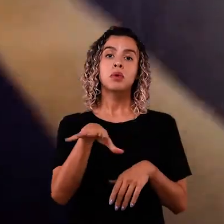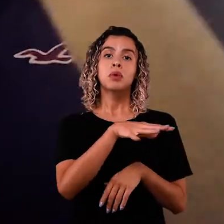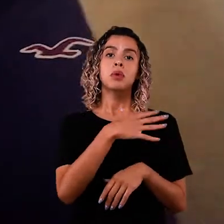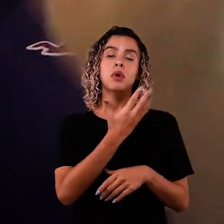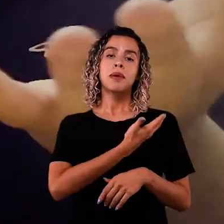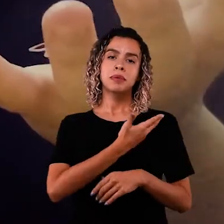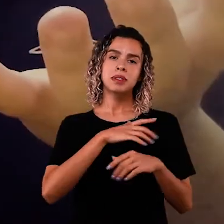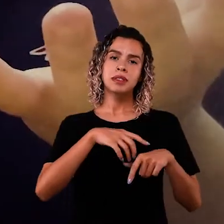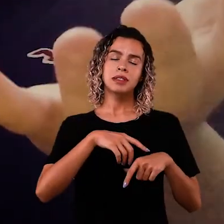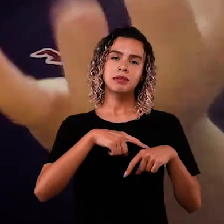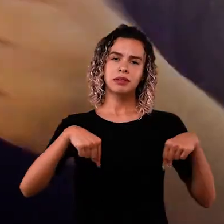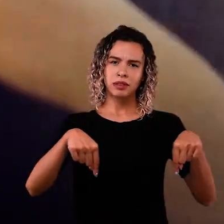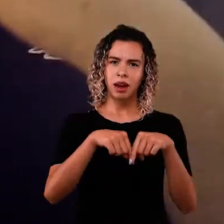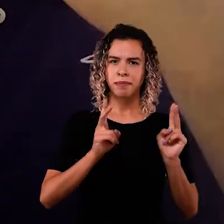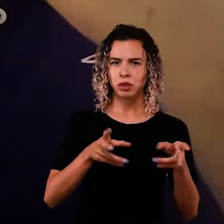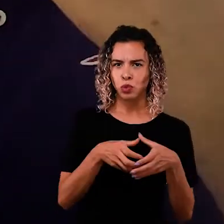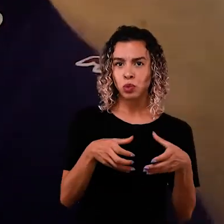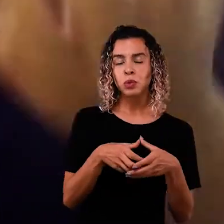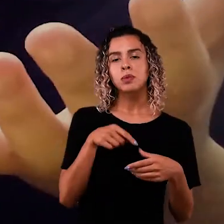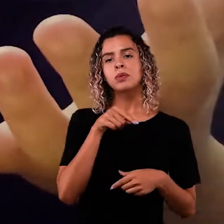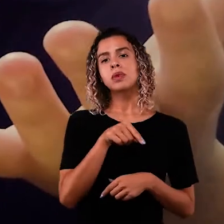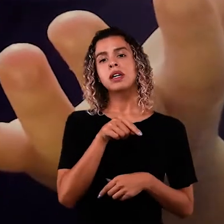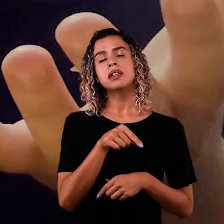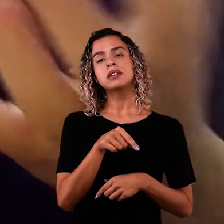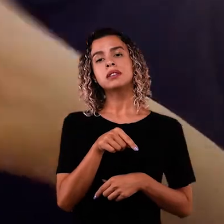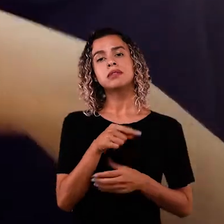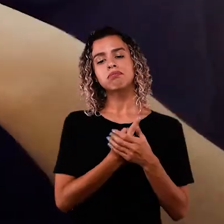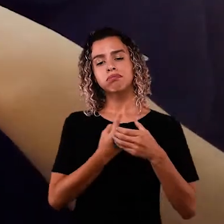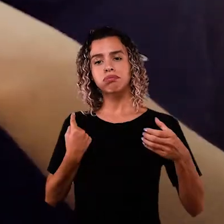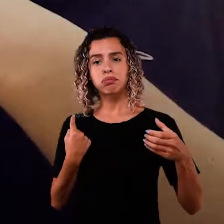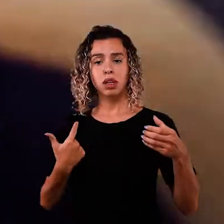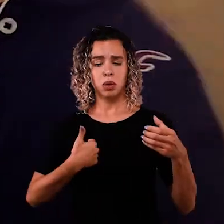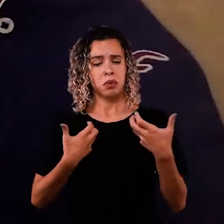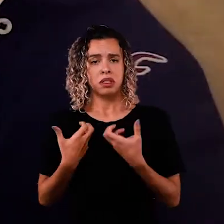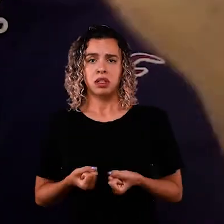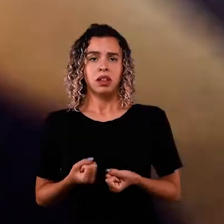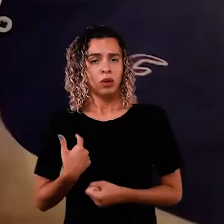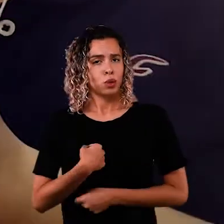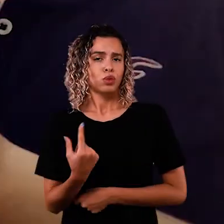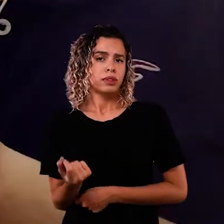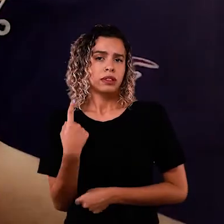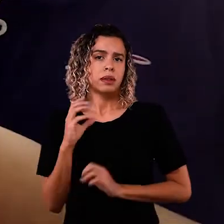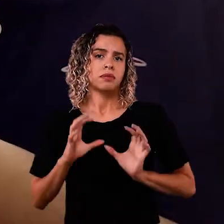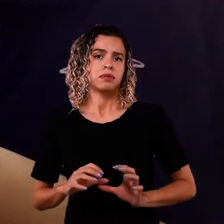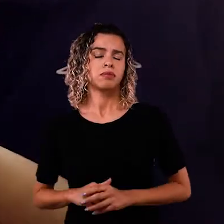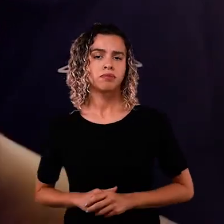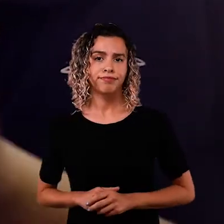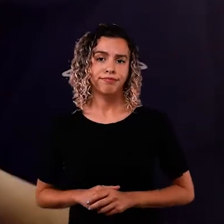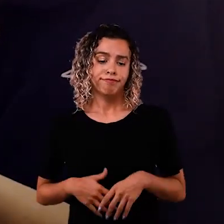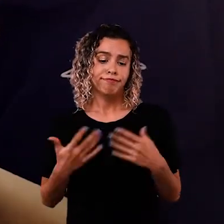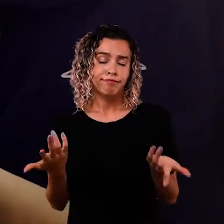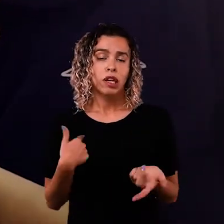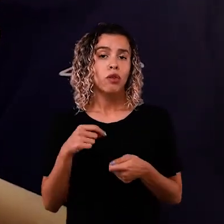sala. O que aconteceu? Eu comecei a aceitar, né, que eu era uma pessoa estranha. Então o que eu fazia, né,